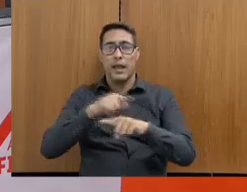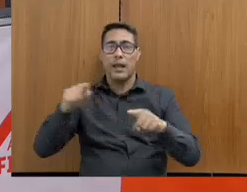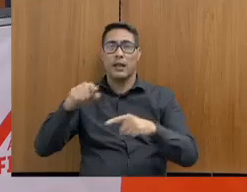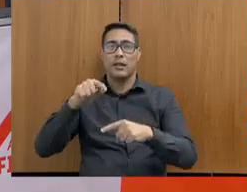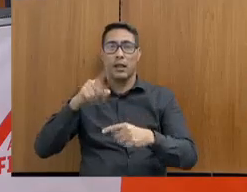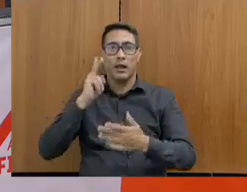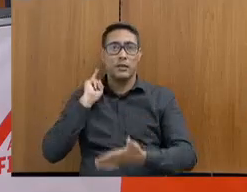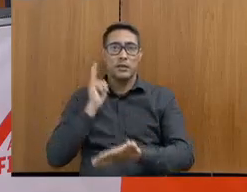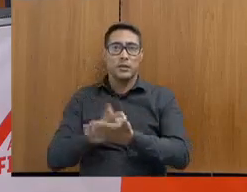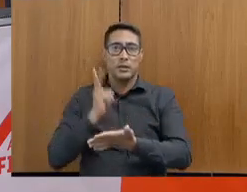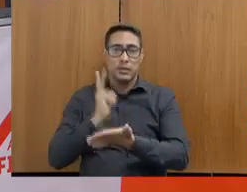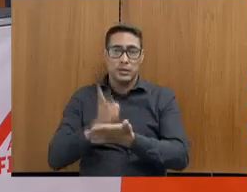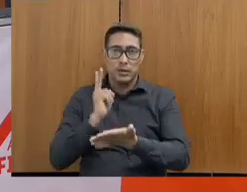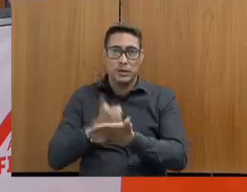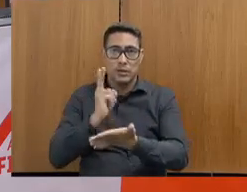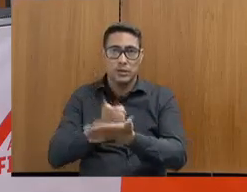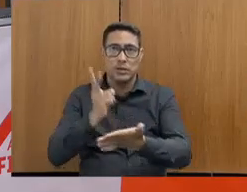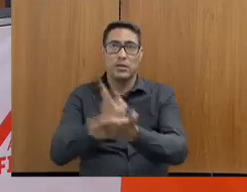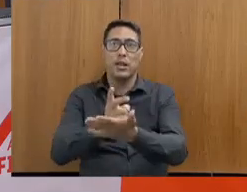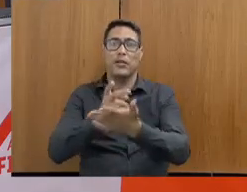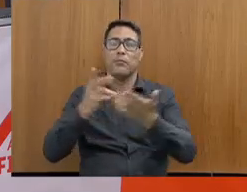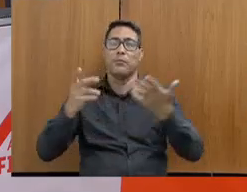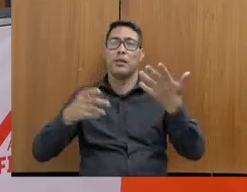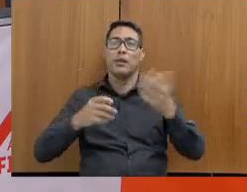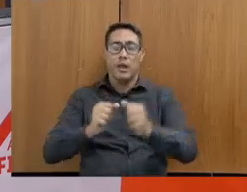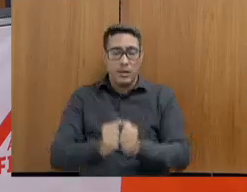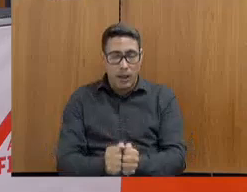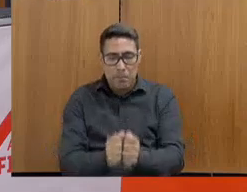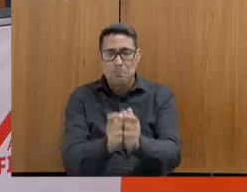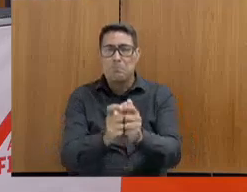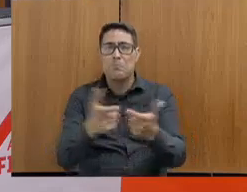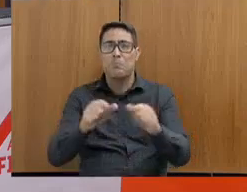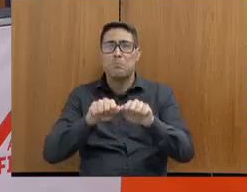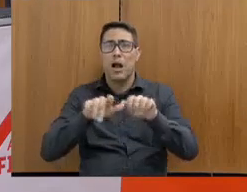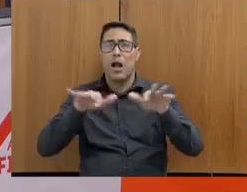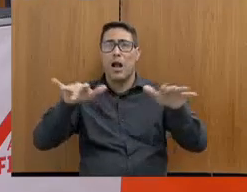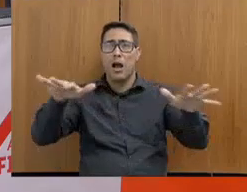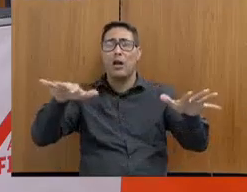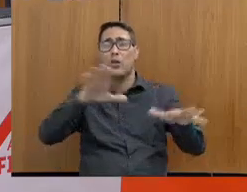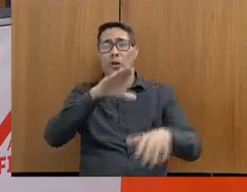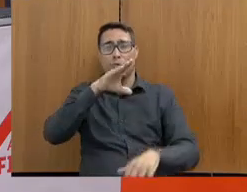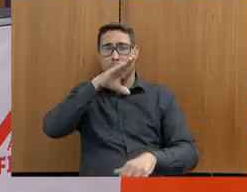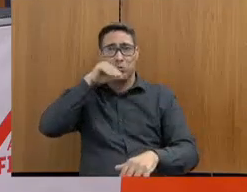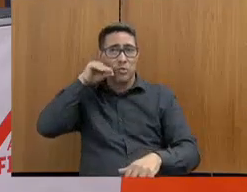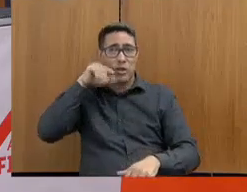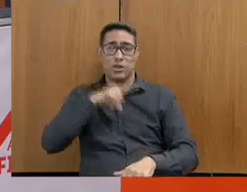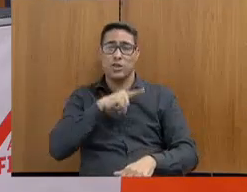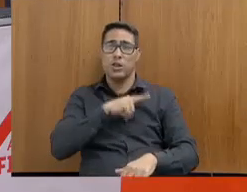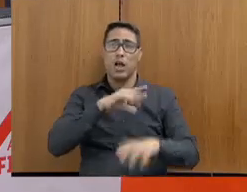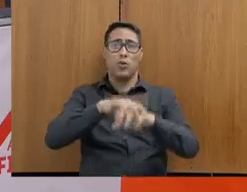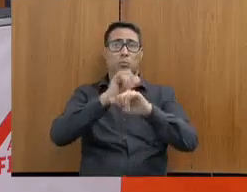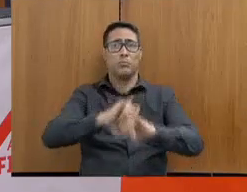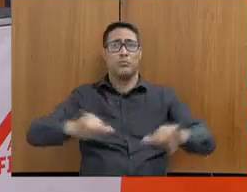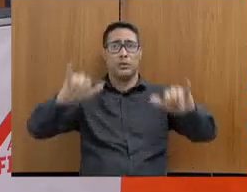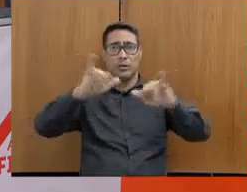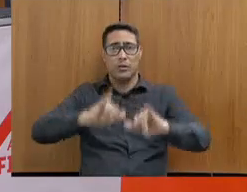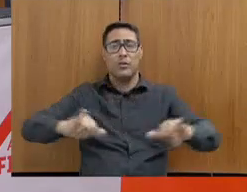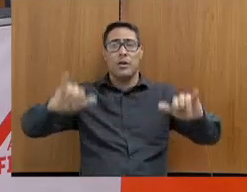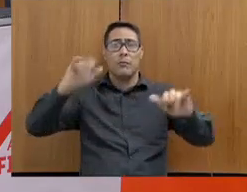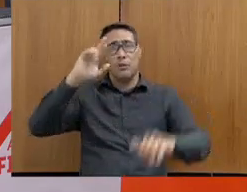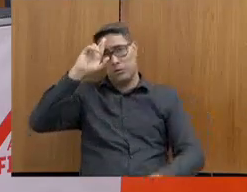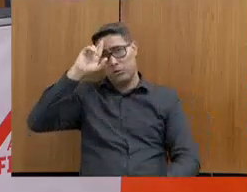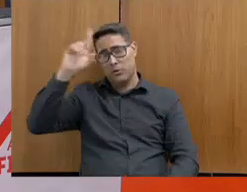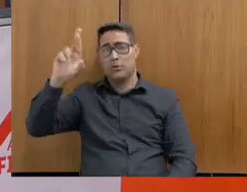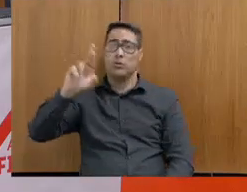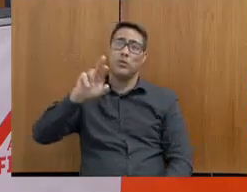cada vez mais difundida aos nossos servidores nós estamos numa campanha né coordenada lá pelo Dr Luiz pelo Dr